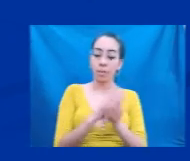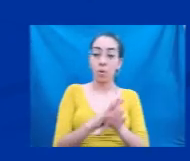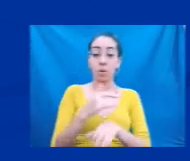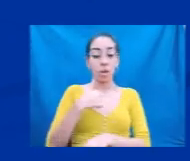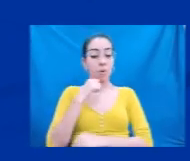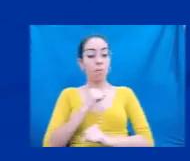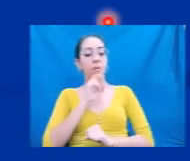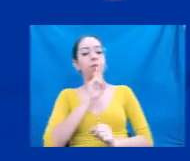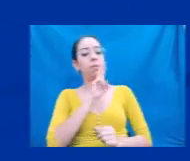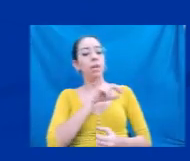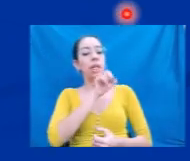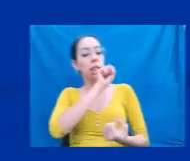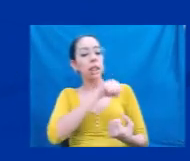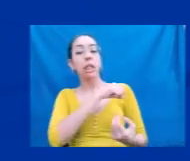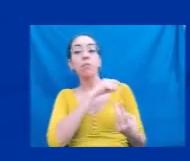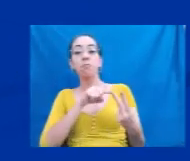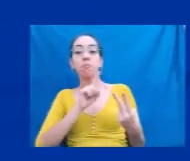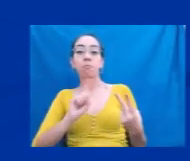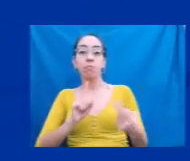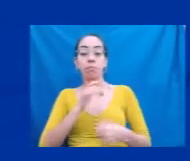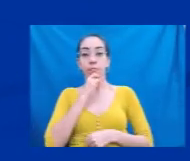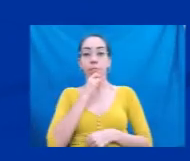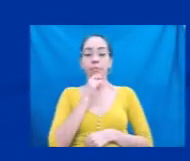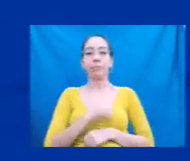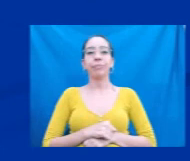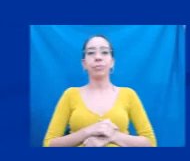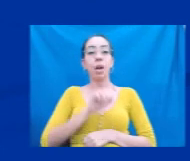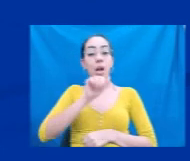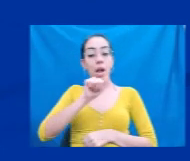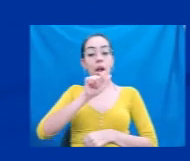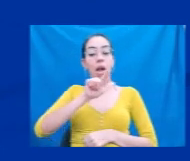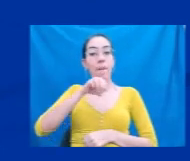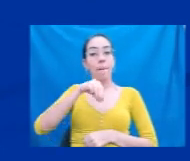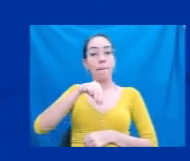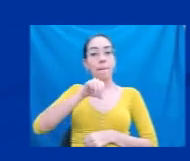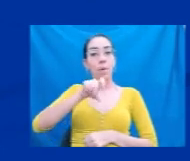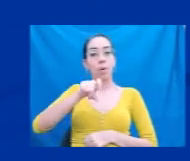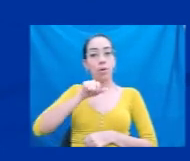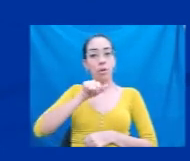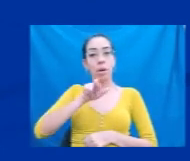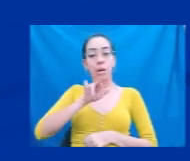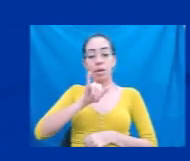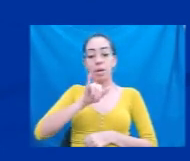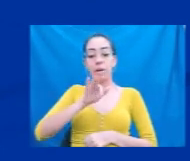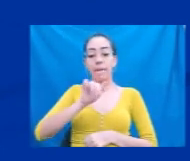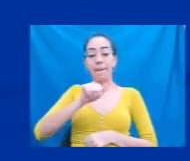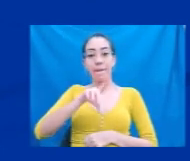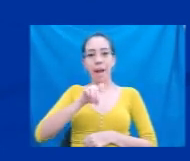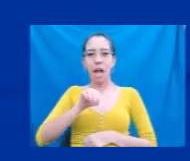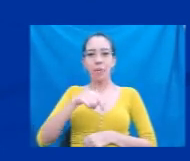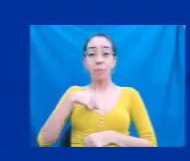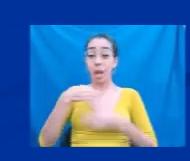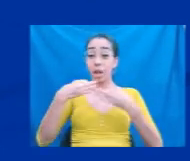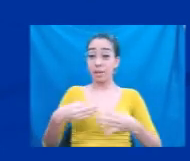Então, estocagem, né? Os almoxarifados estão devidamente né, organizados, está devidamente organizado,